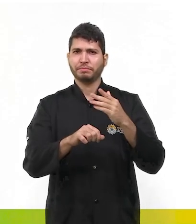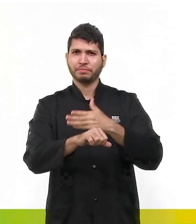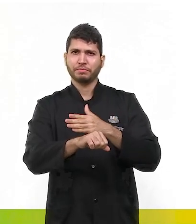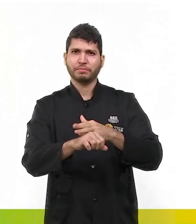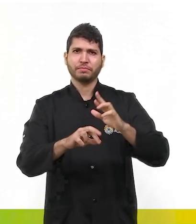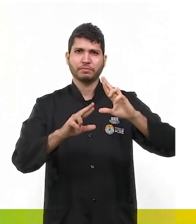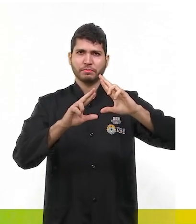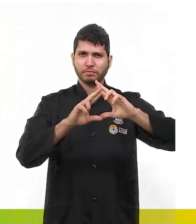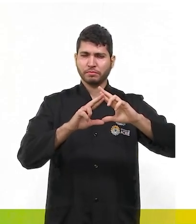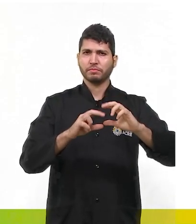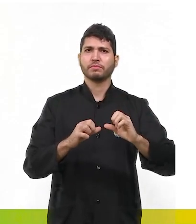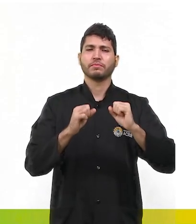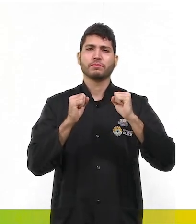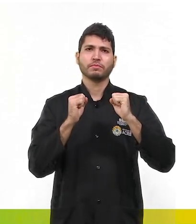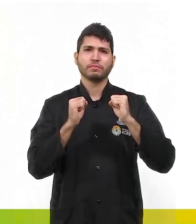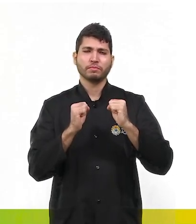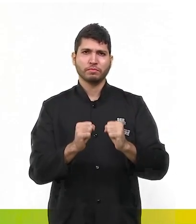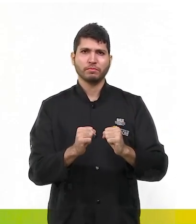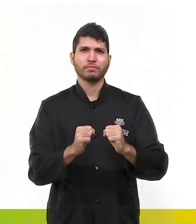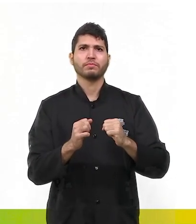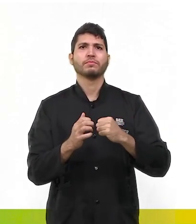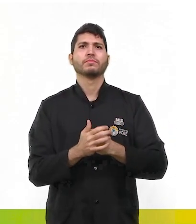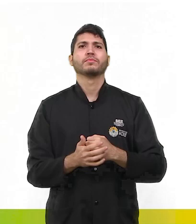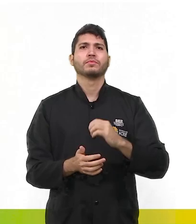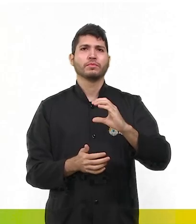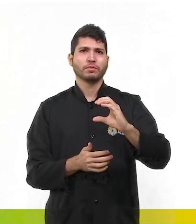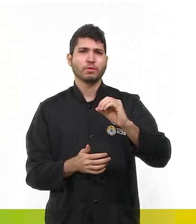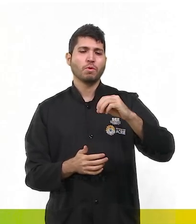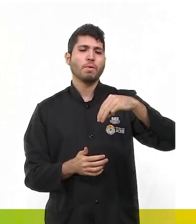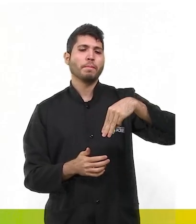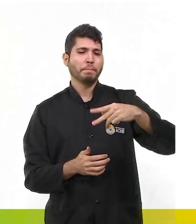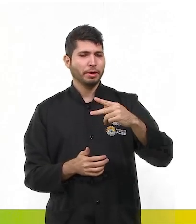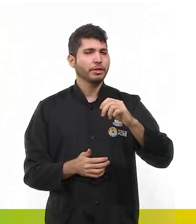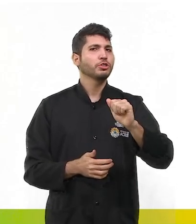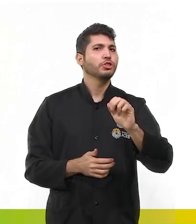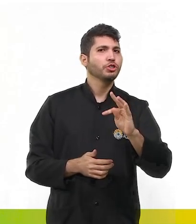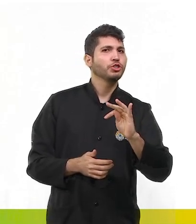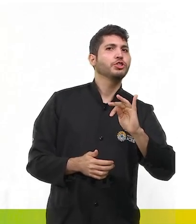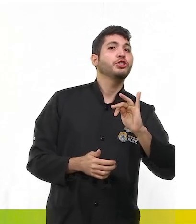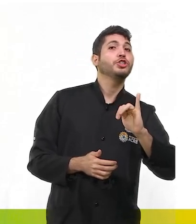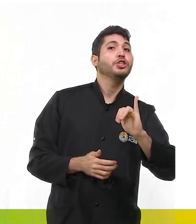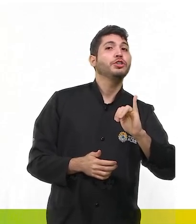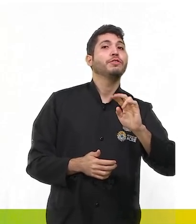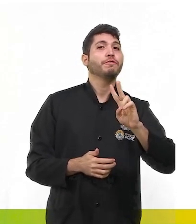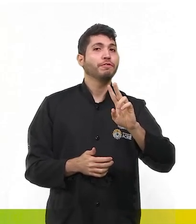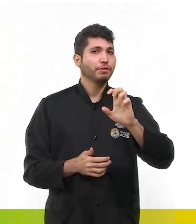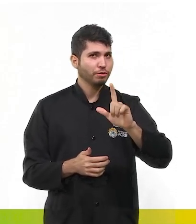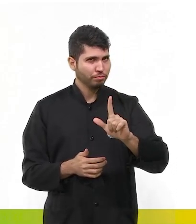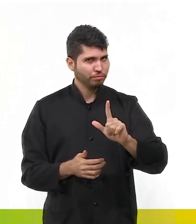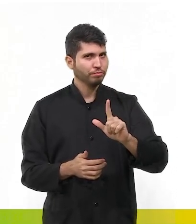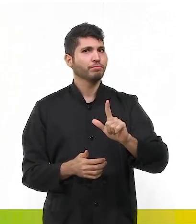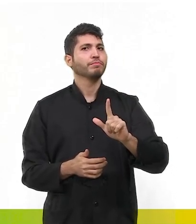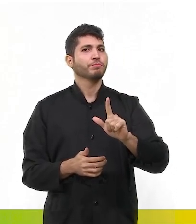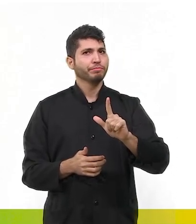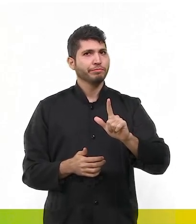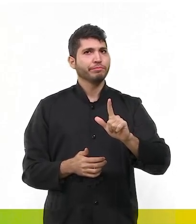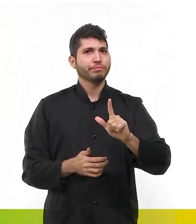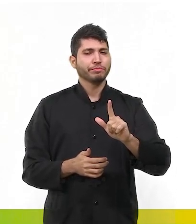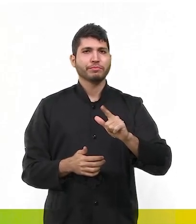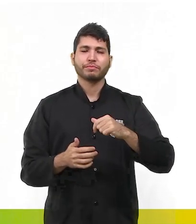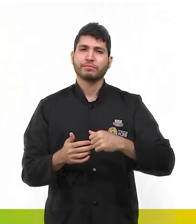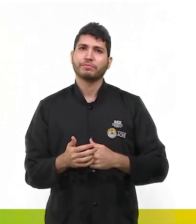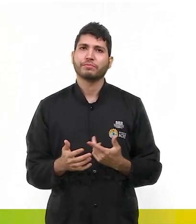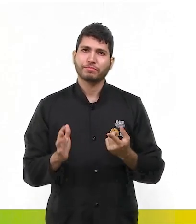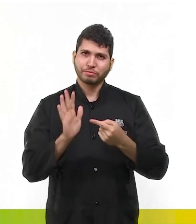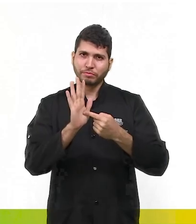sustentáveis podem sim ser compatíveis com o mundo globalizado. Essas práticas sustentáveis, inclusive, eu dei exemplo aí